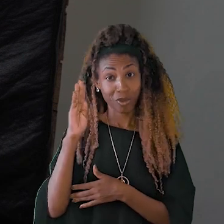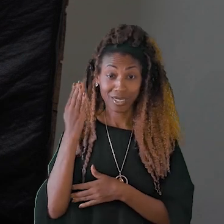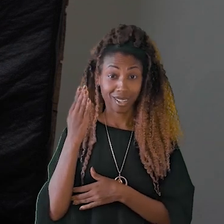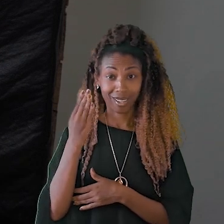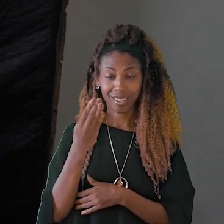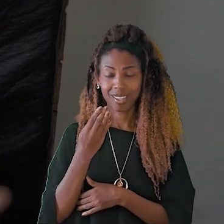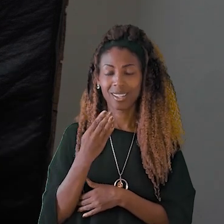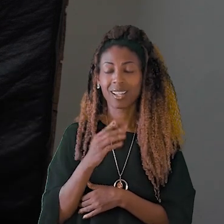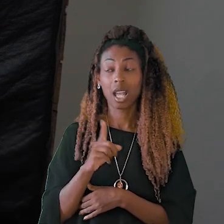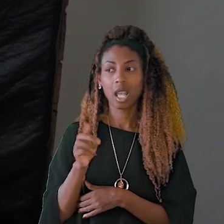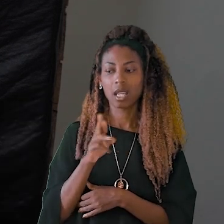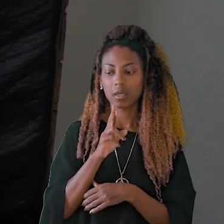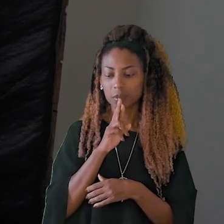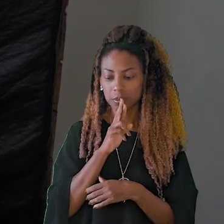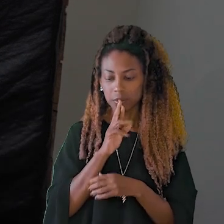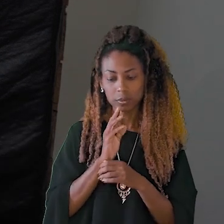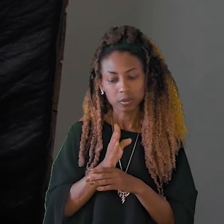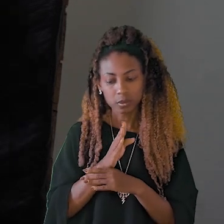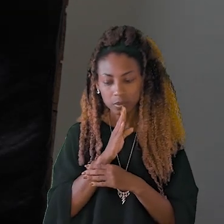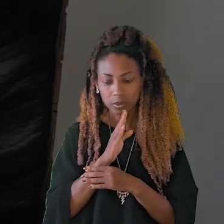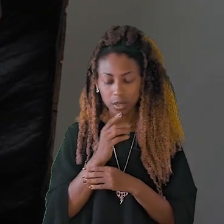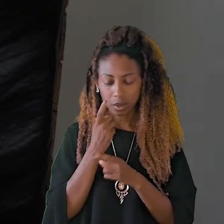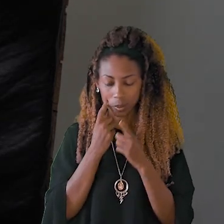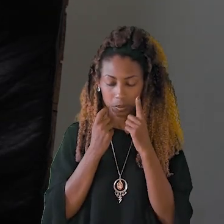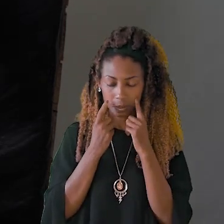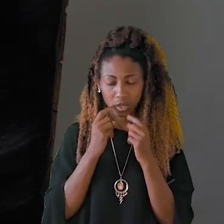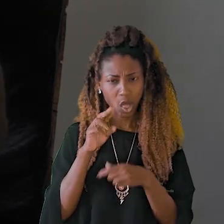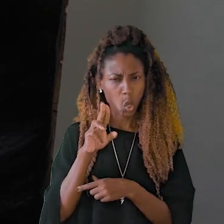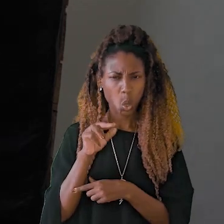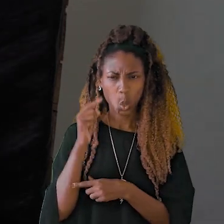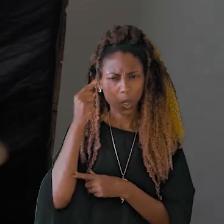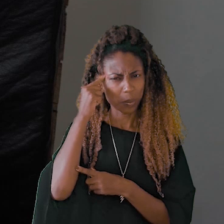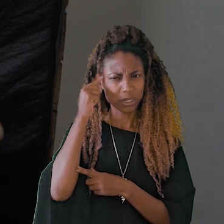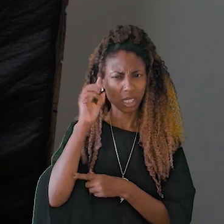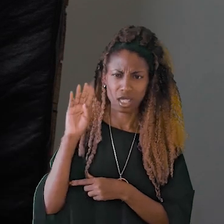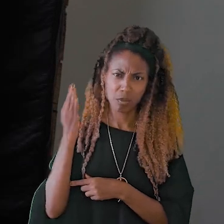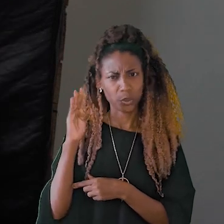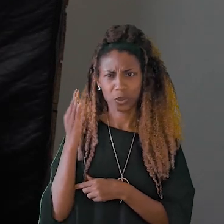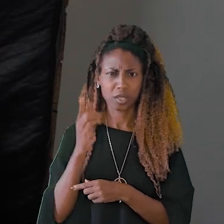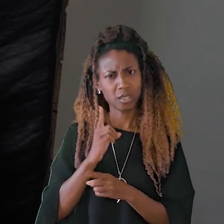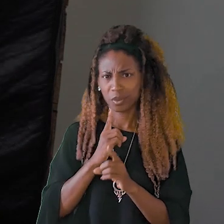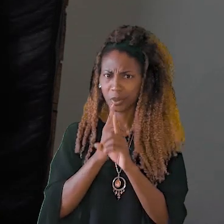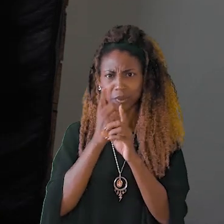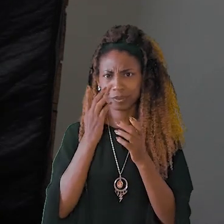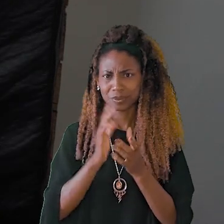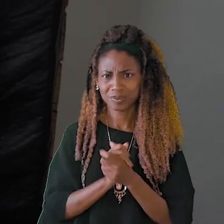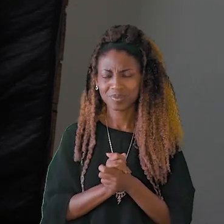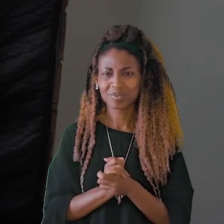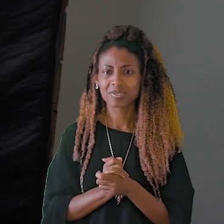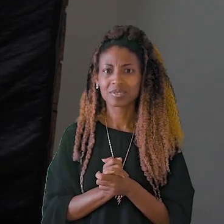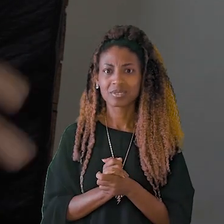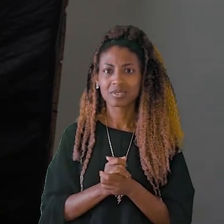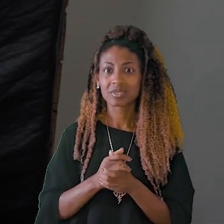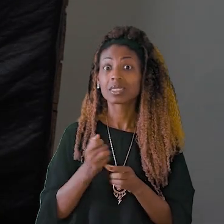Aí ele não respondeu, e eu chorando muito. Pra minha cabeça eu nem tava nem ligando. Eu falei, como assim, gente? E hoje, uma